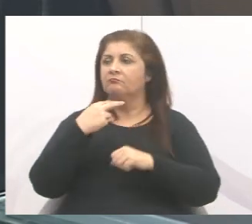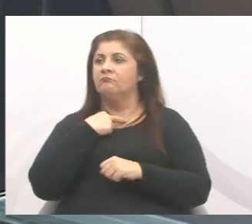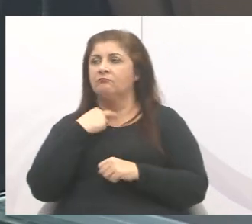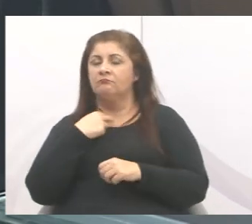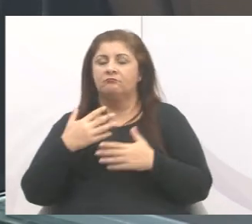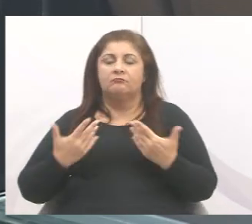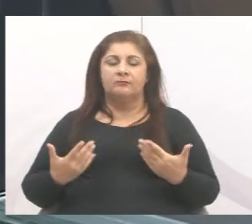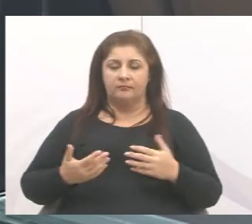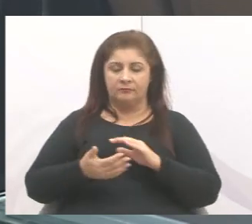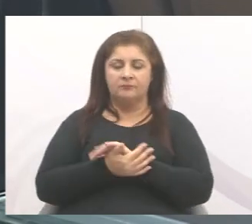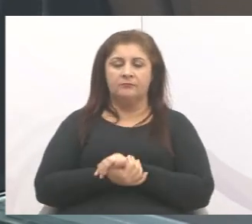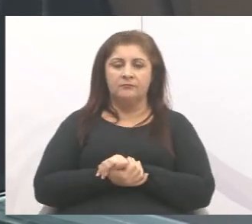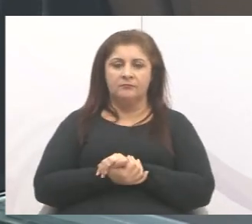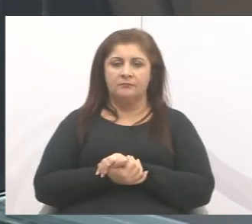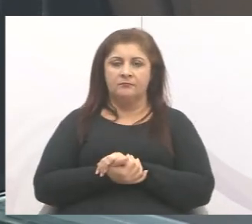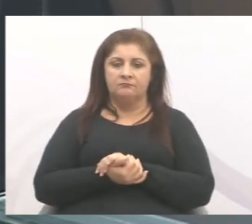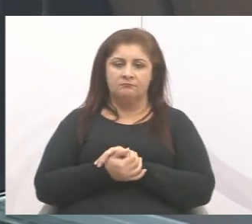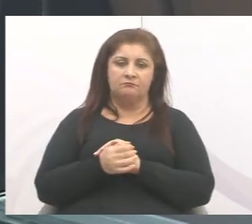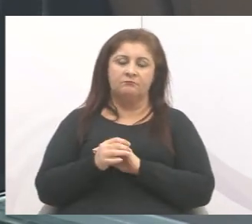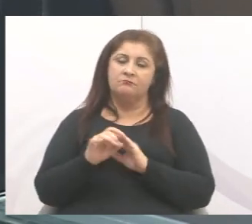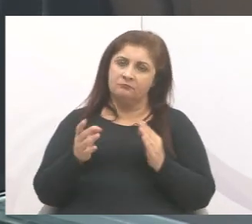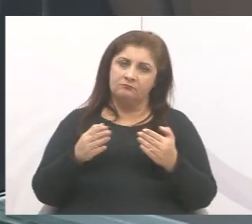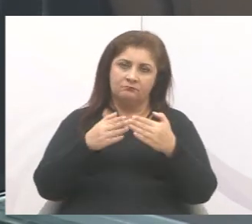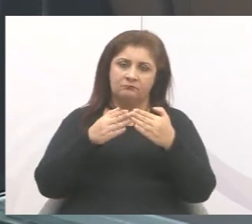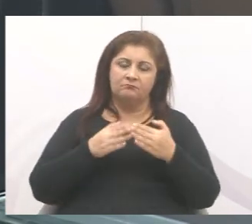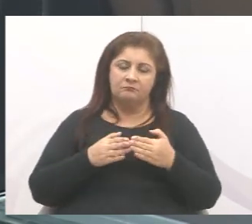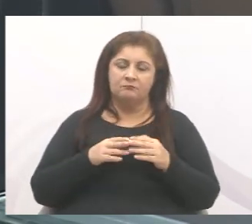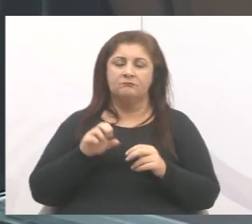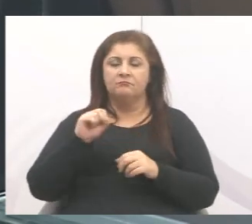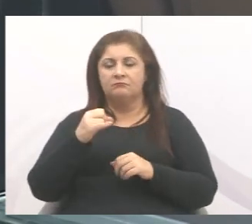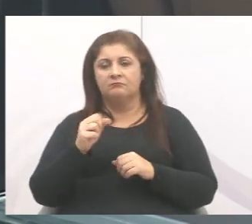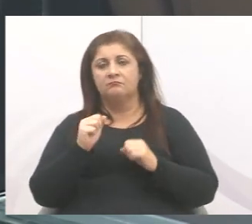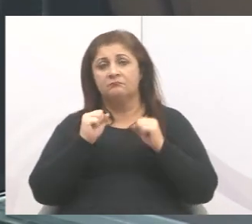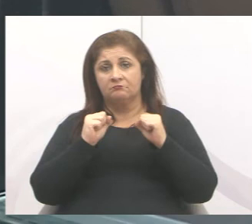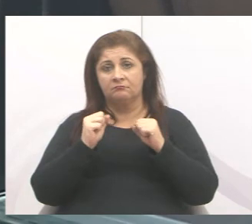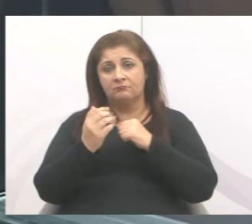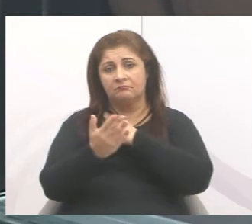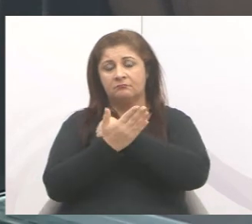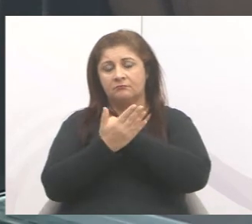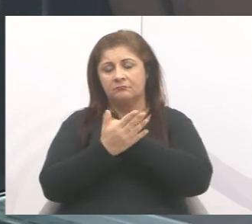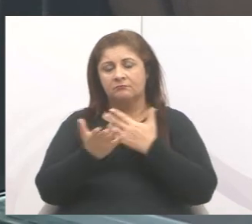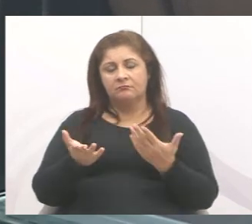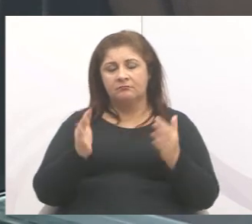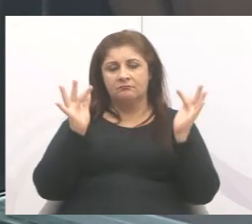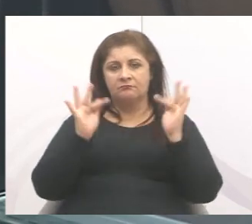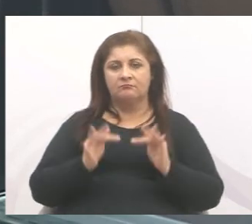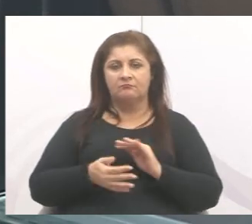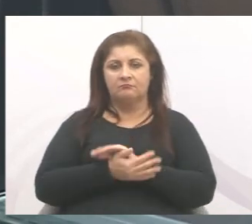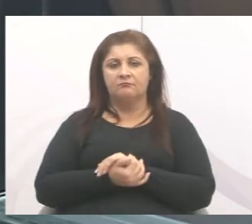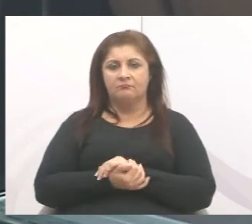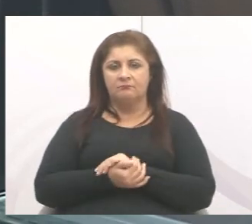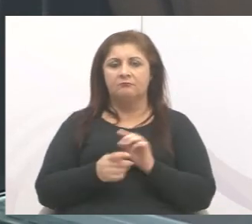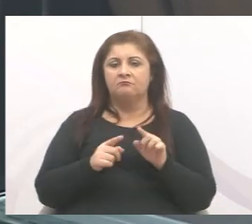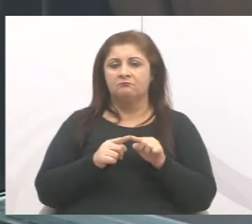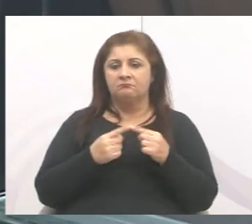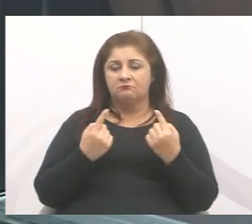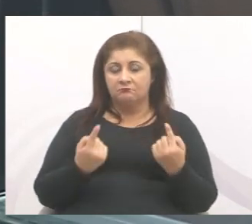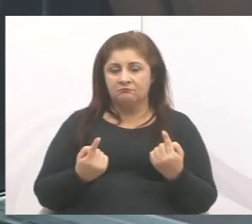diante disso. Tá? Isso é só uma colocação, se você puder me ajudar em alguma situação, fico feliz. Mas saibam